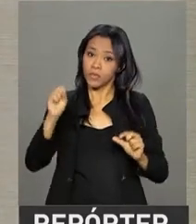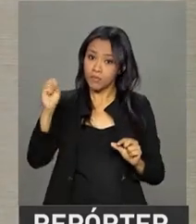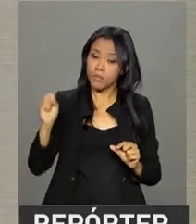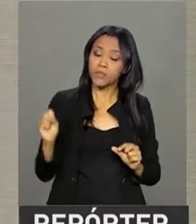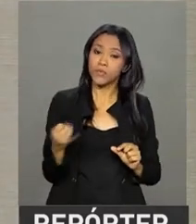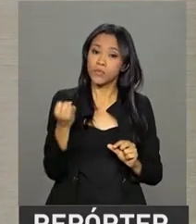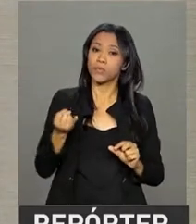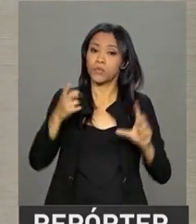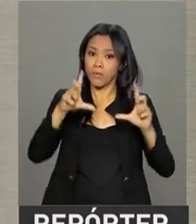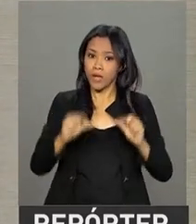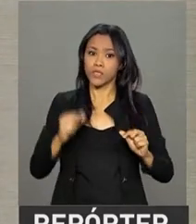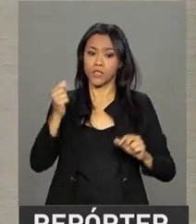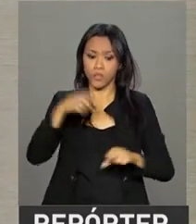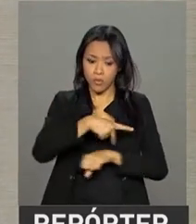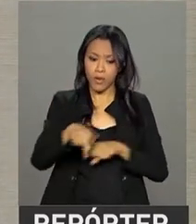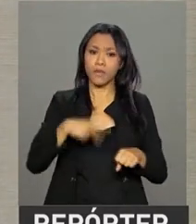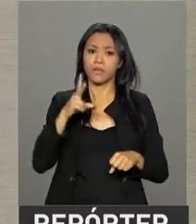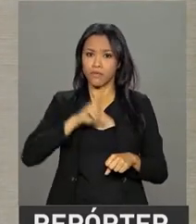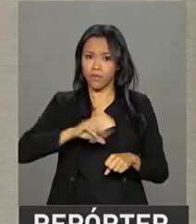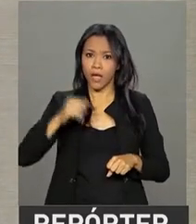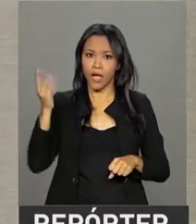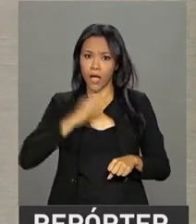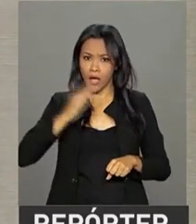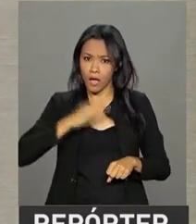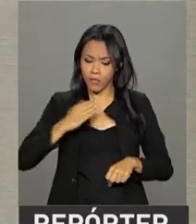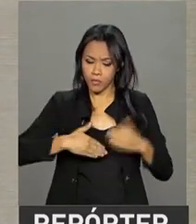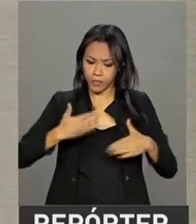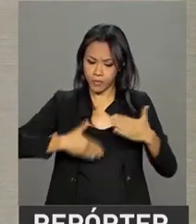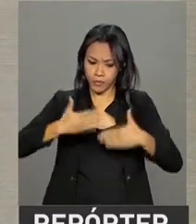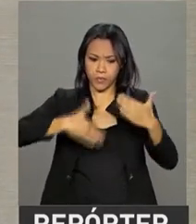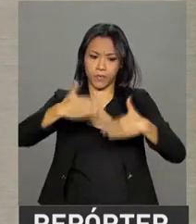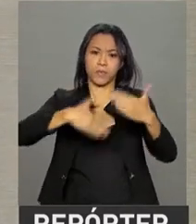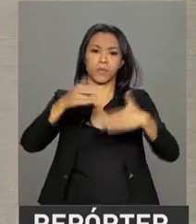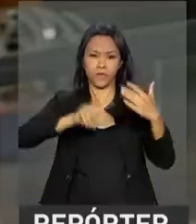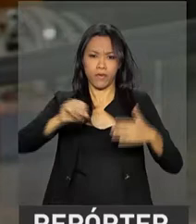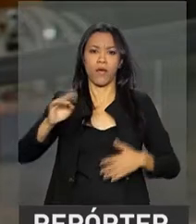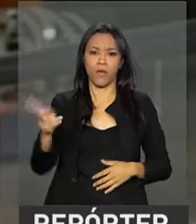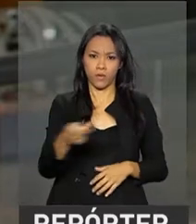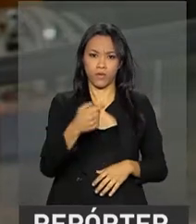mais rápido, inclusive com estímulo monetário, que é o que deve acontecer.